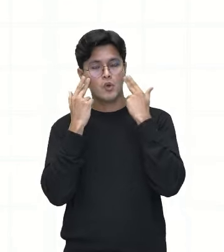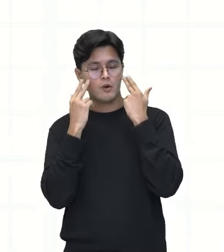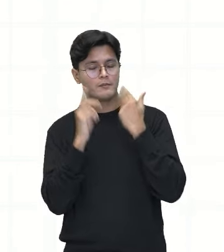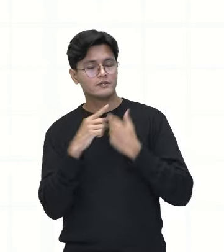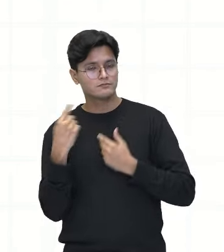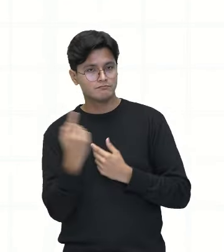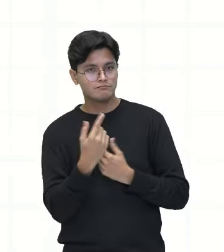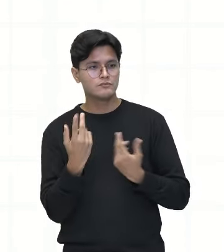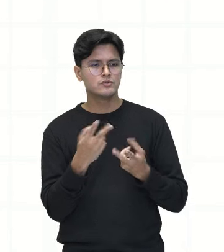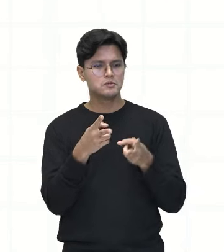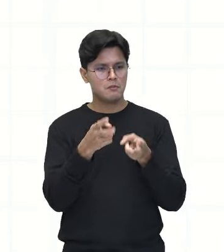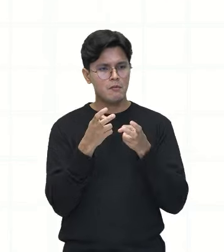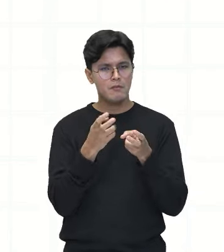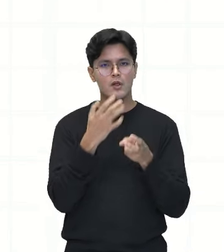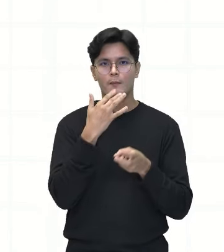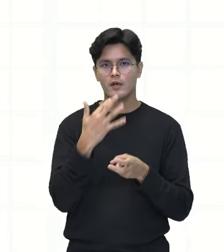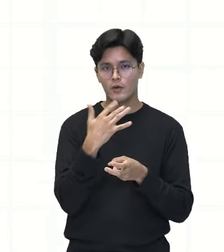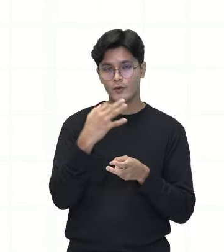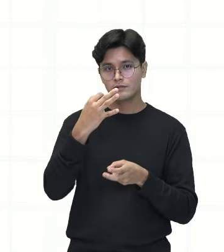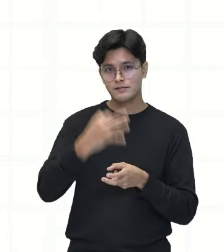fazer, right?